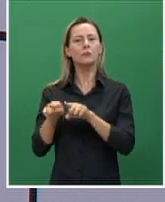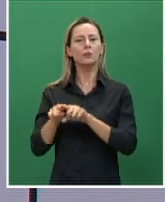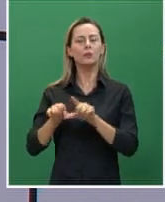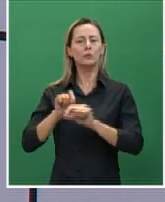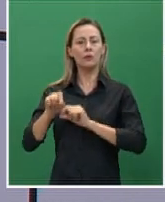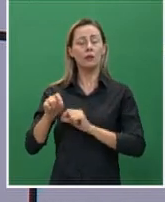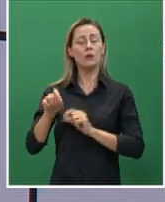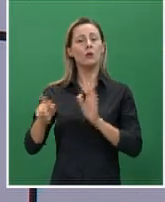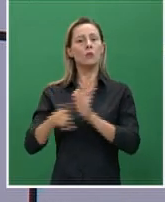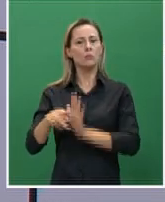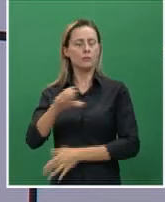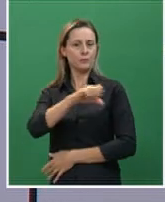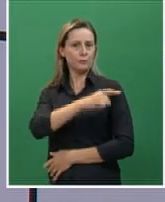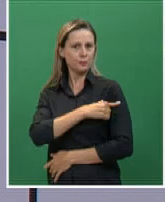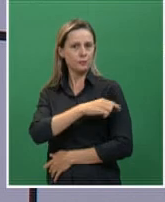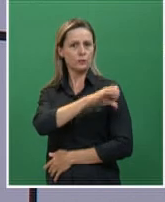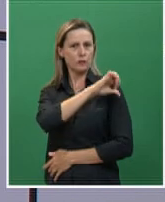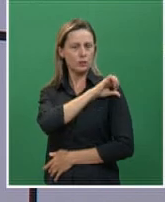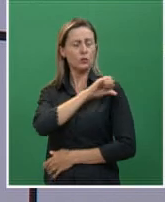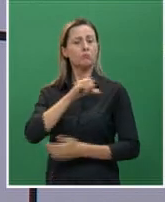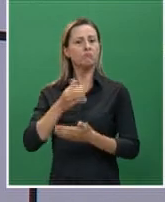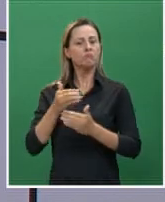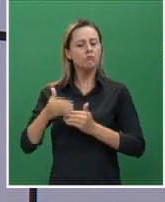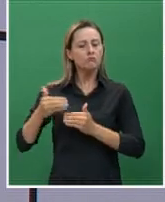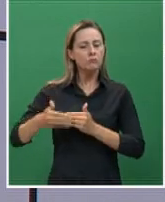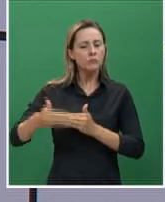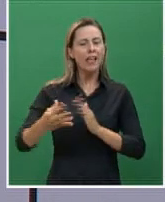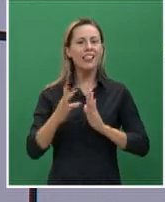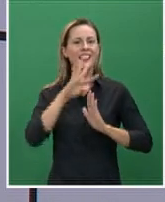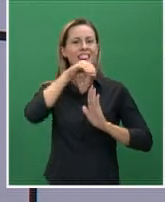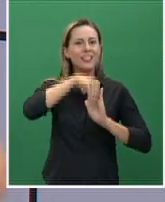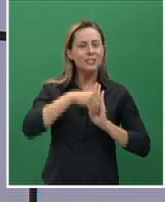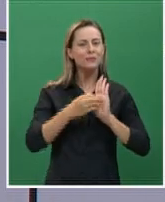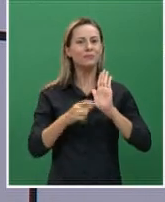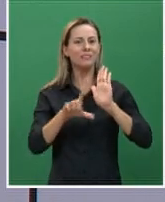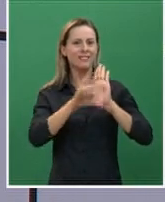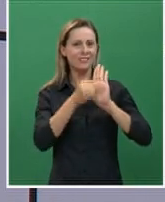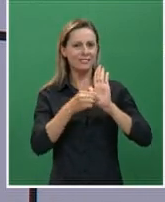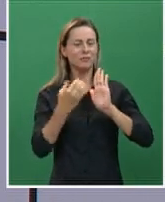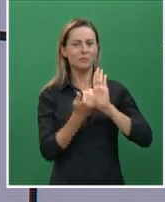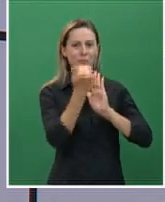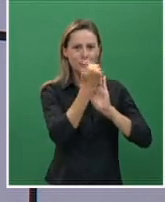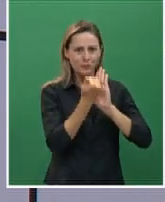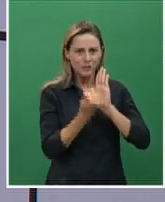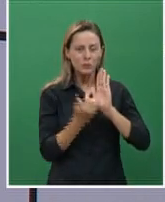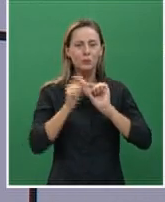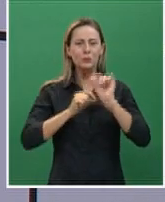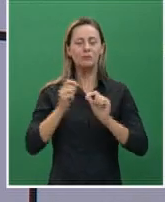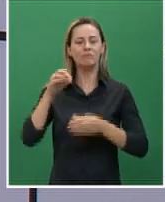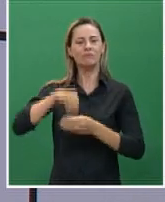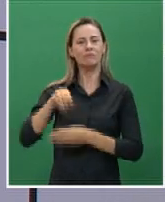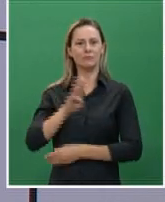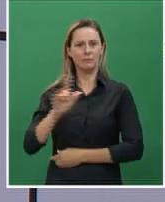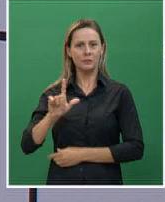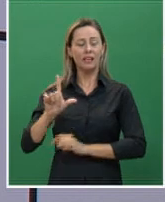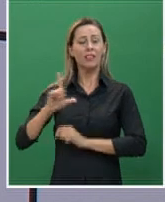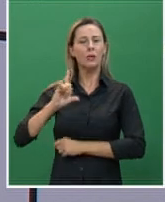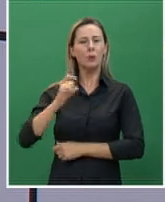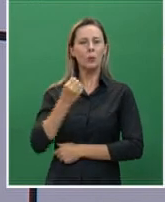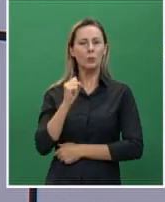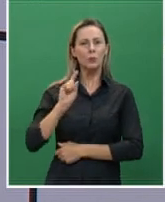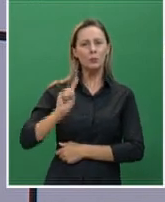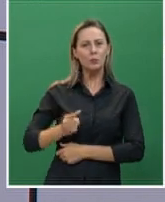como Ensino Fundamental e dentro desse processo nós temos hoje ainda é de Blumenau cerca de